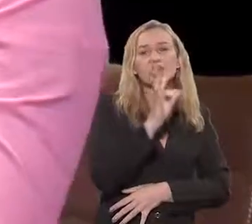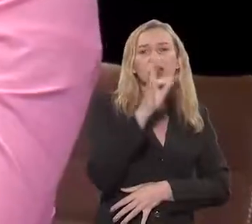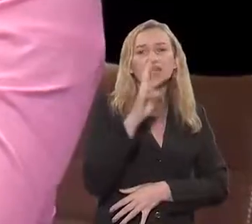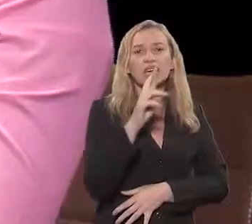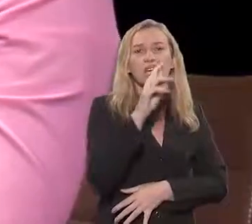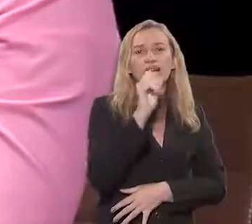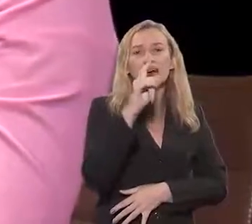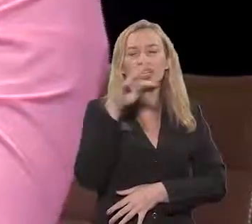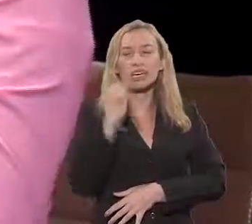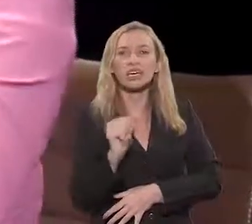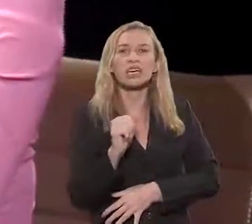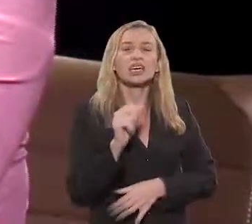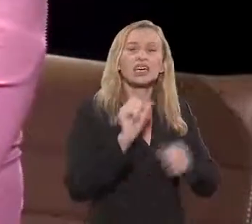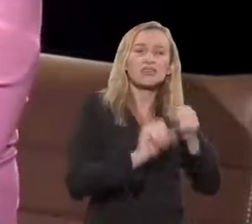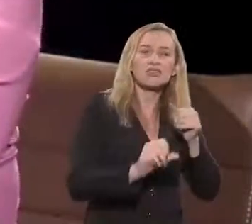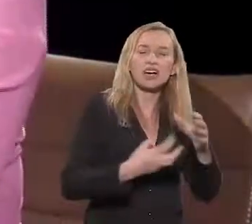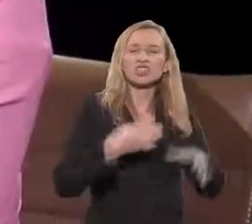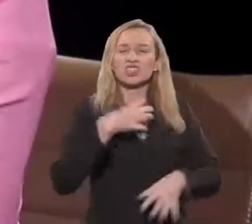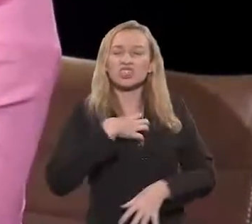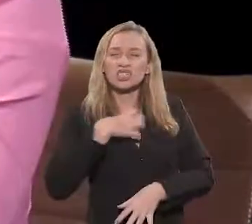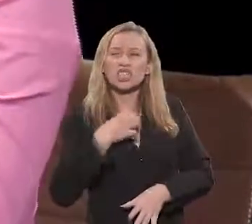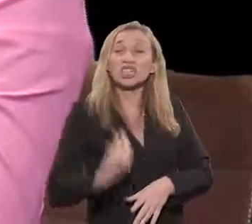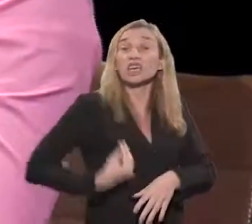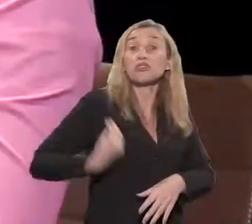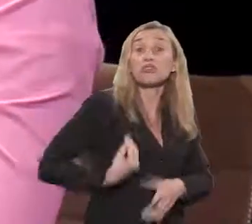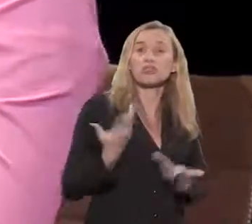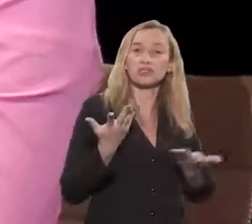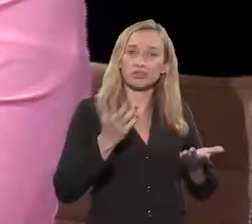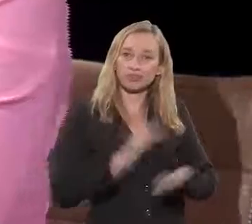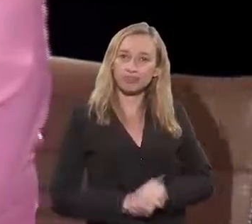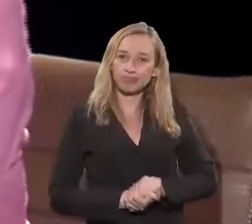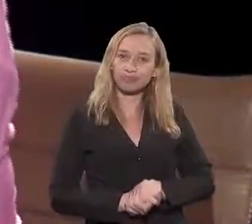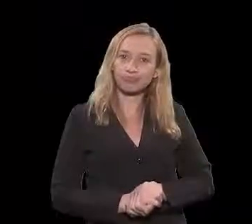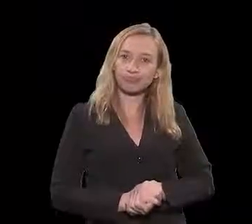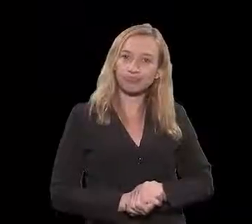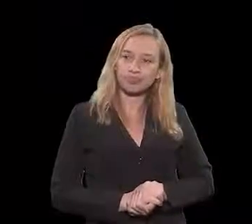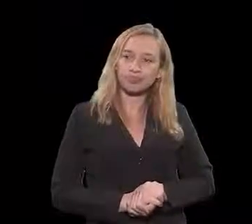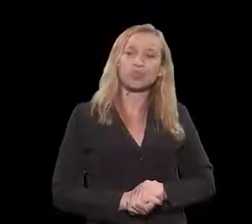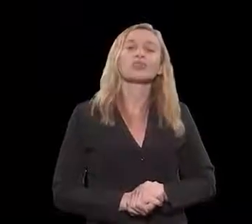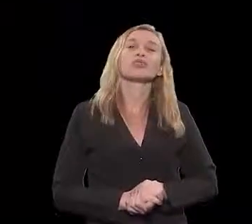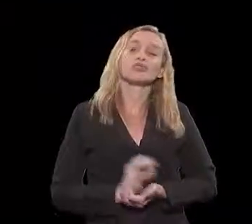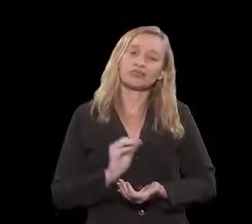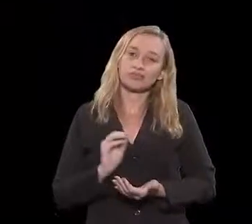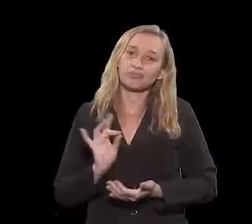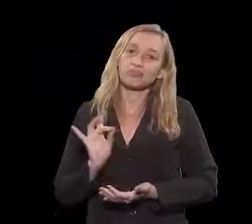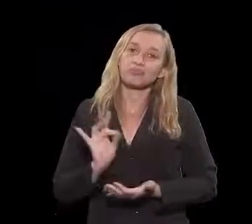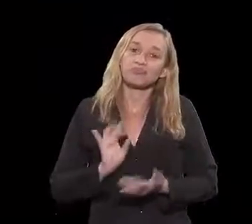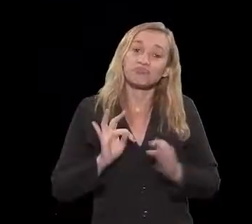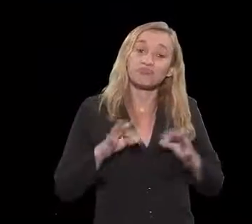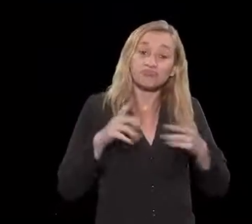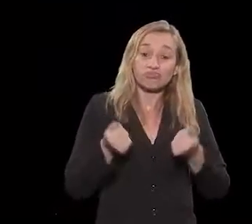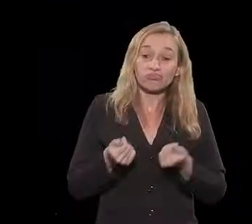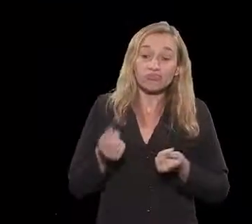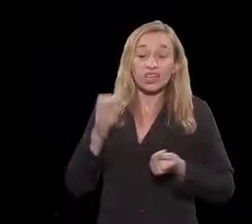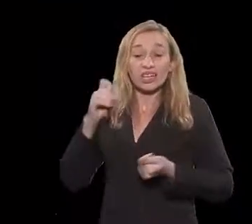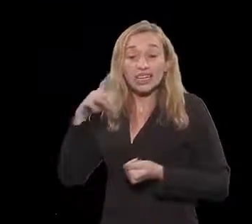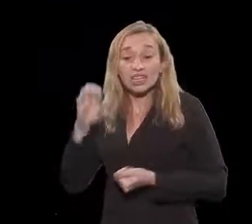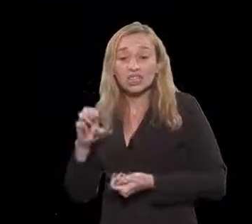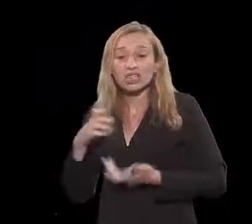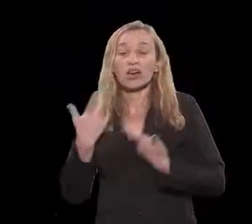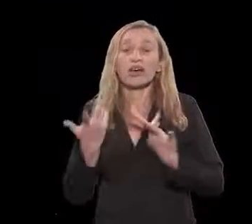faz, por quem sente, por quem vive aquela realidade? Sim, Total, né, Neide? Sabe, eu acho